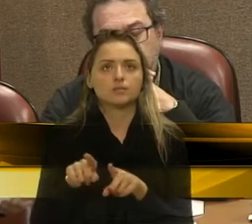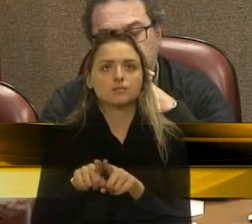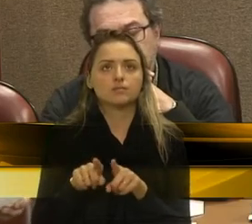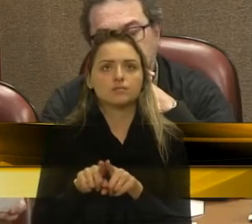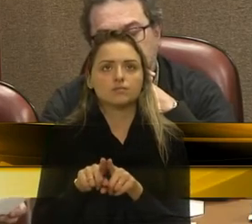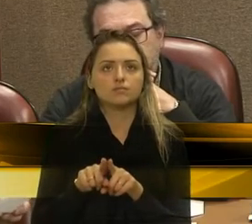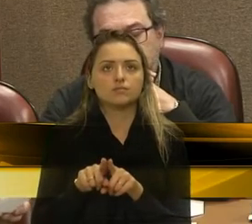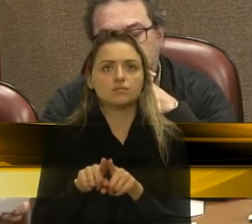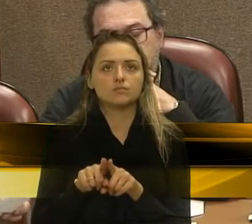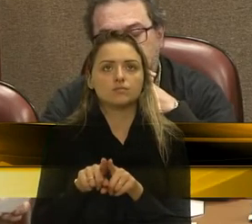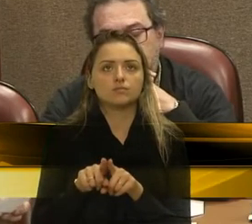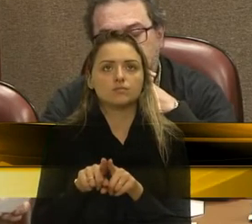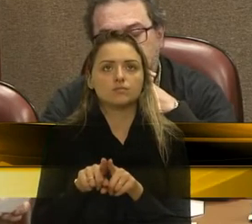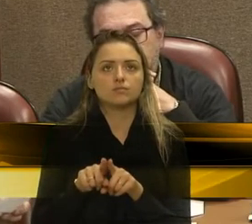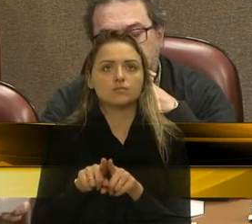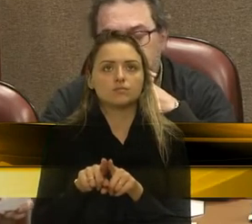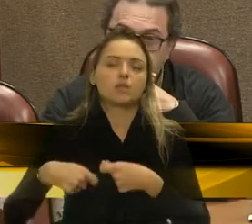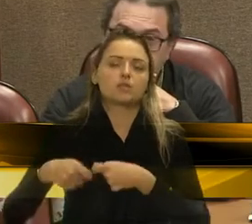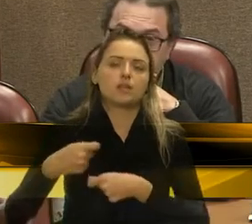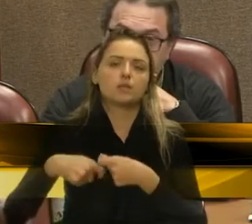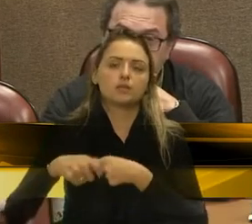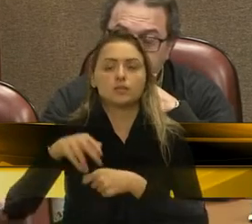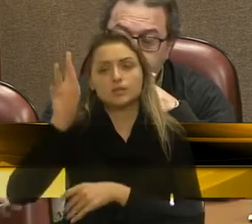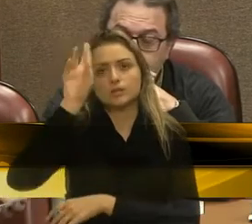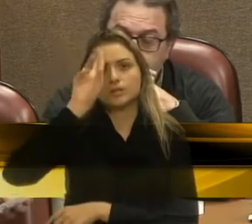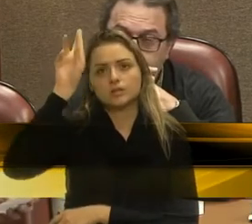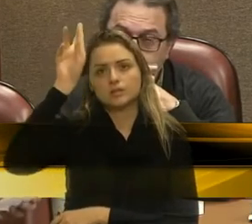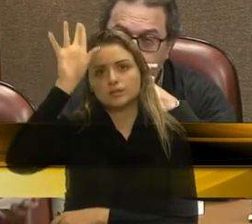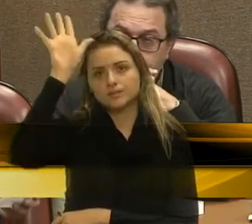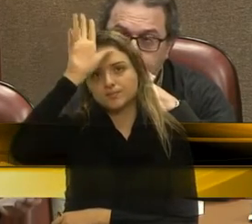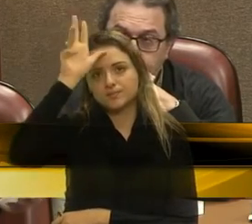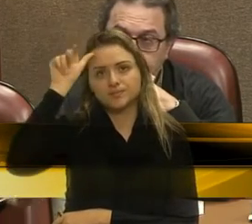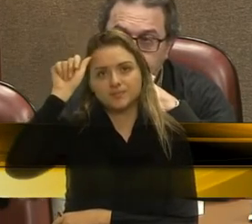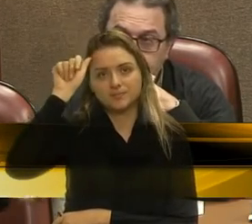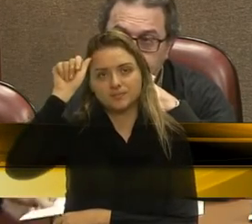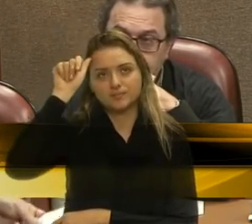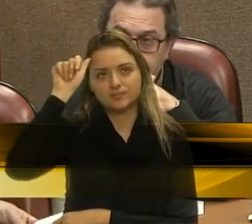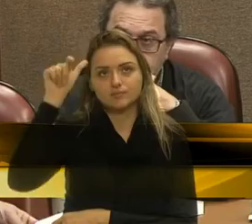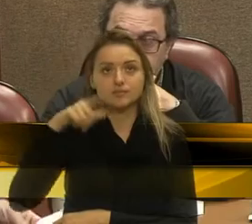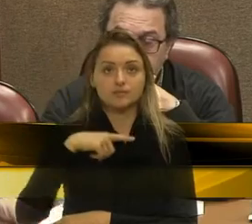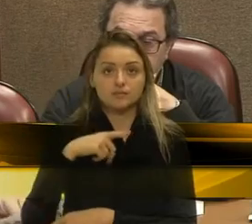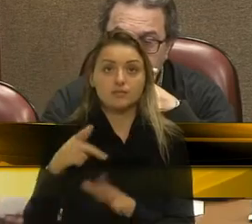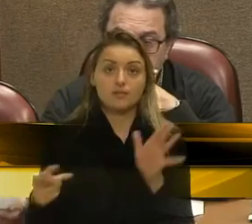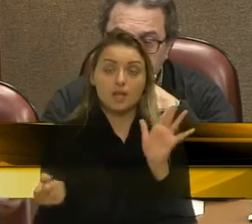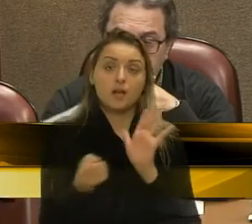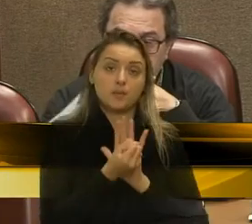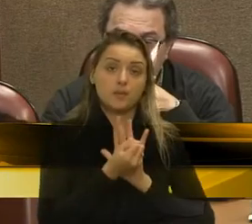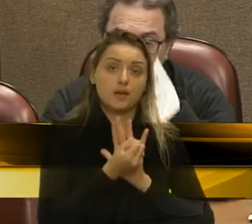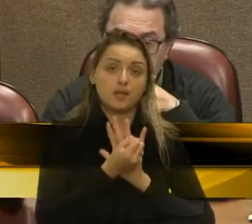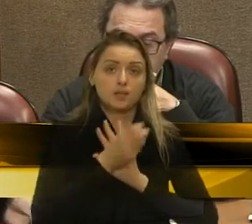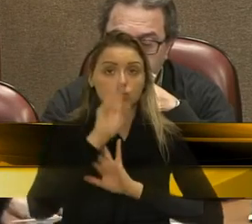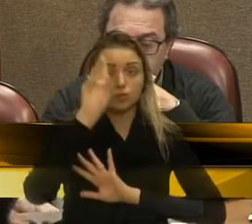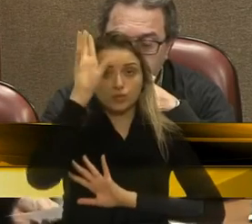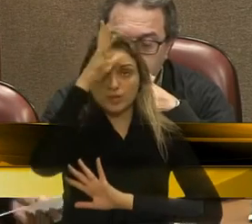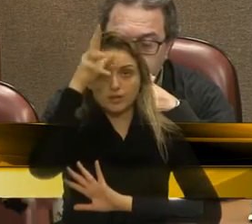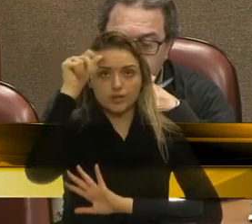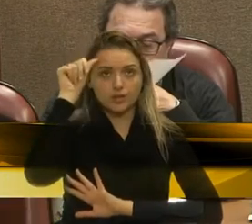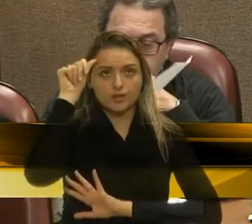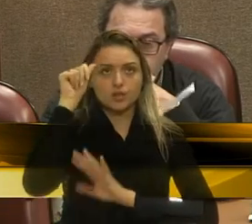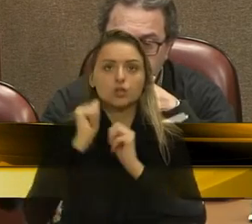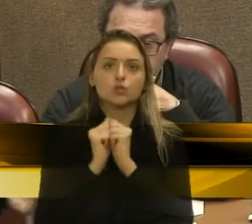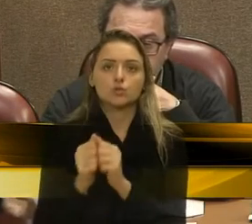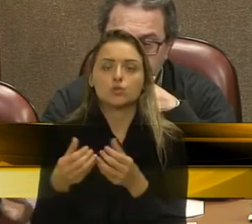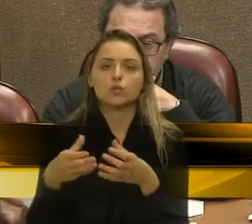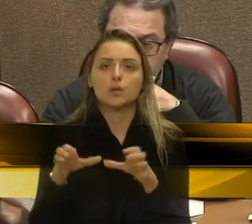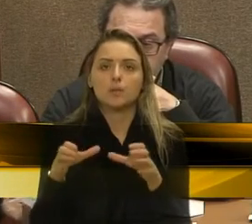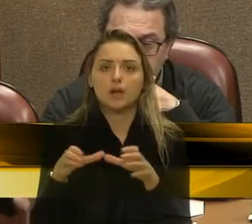a administração, que também tendo as suas raízes, muito de sua vivência junto à paróquia de